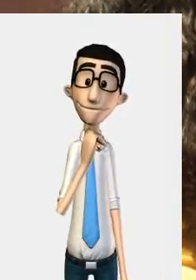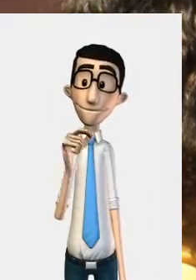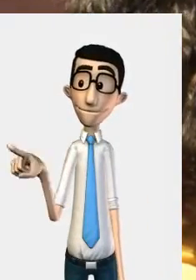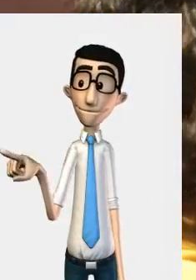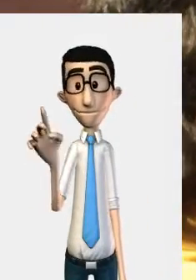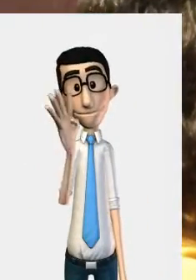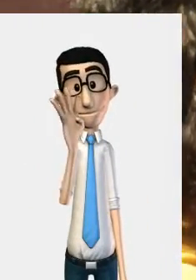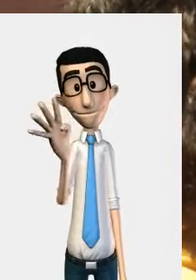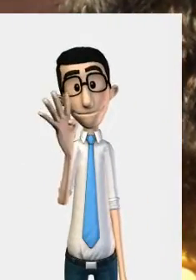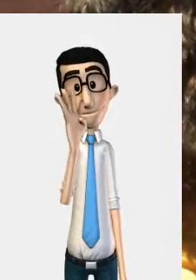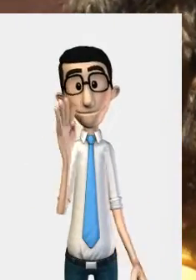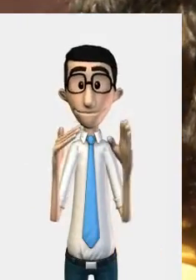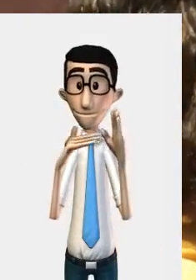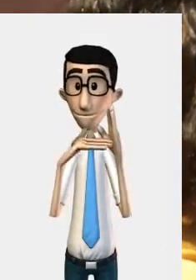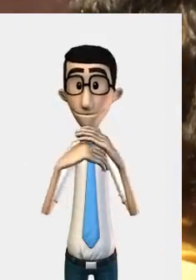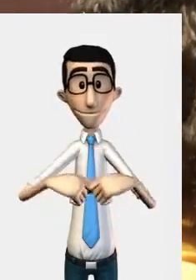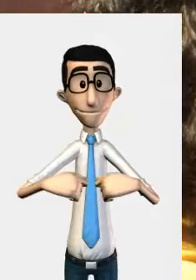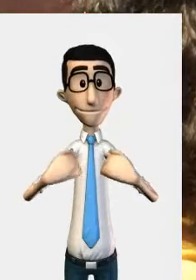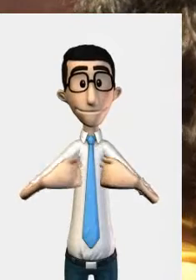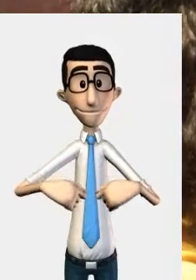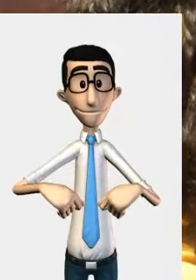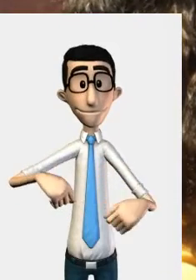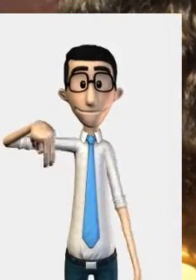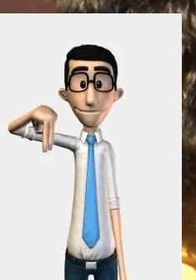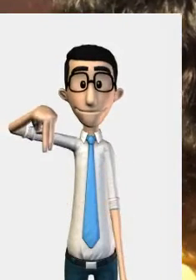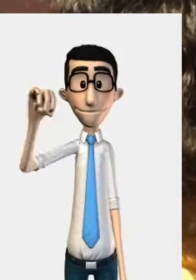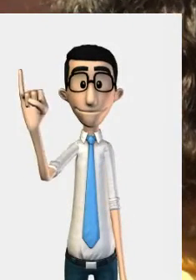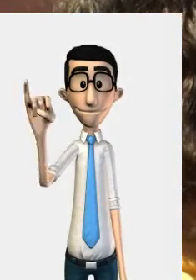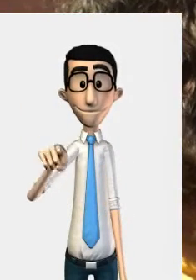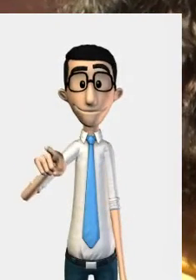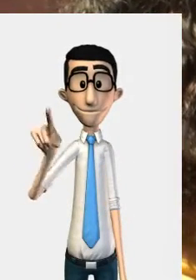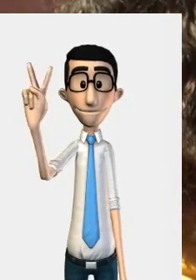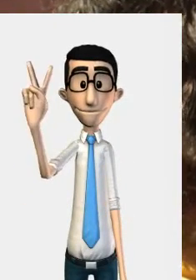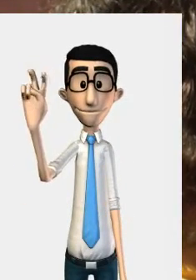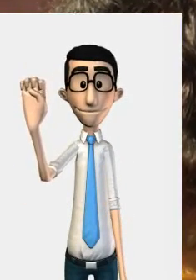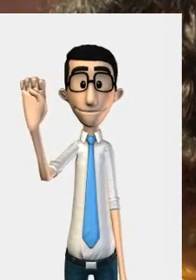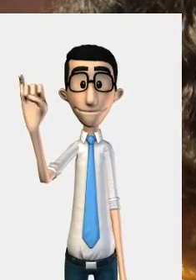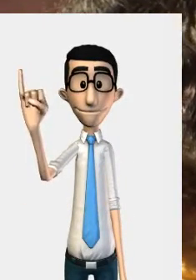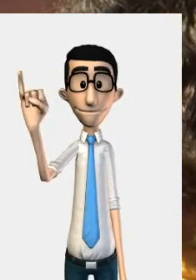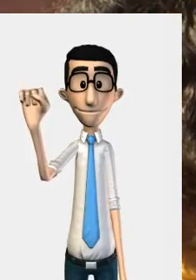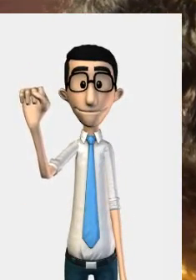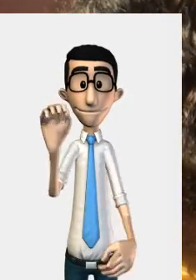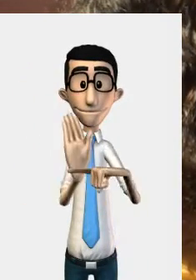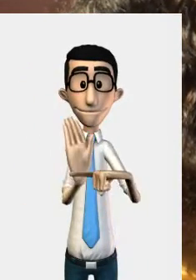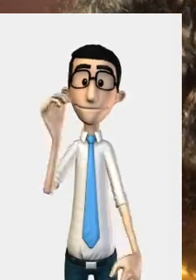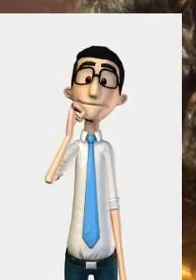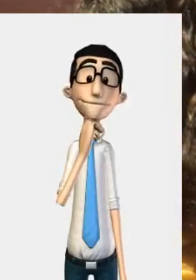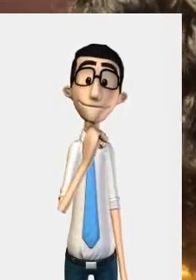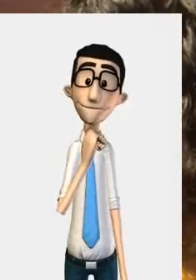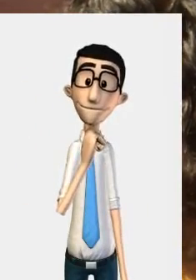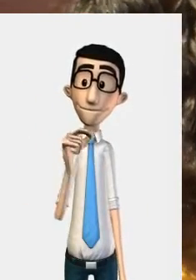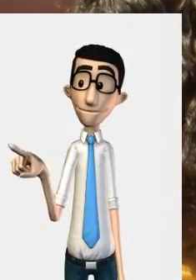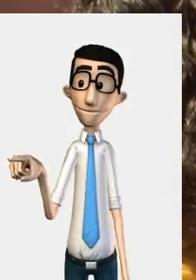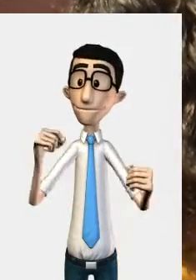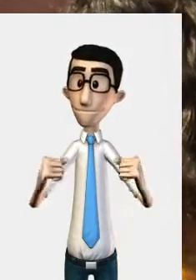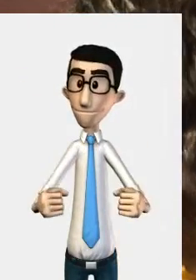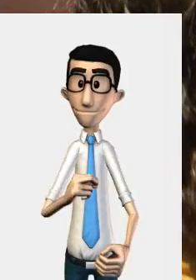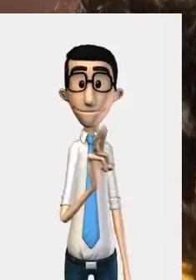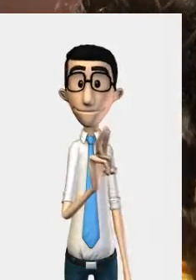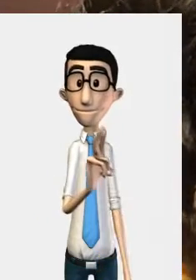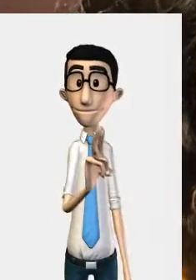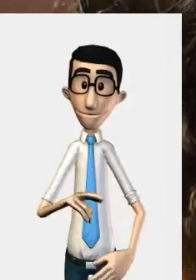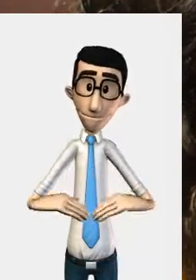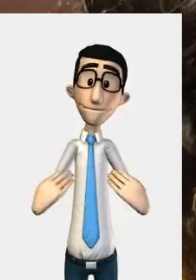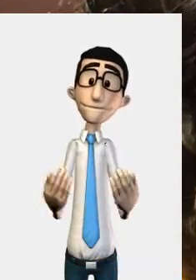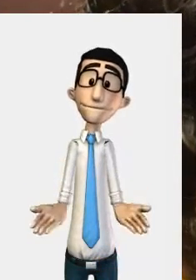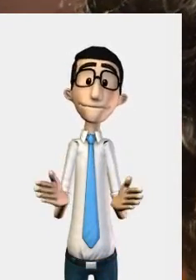pessoa pode ser um aplicador, até porque quem sou eu para dizer, haja vista que essa não é uma profissão regulamentada? Então o que